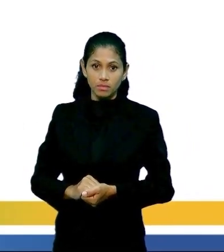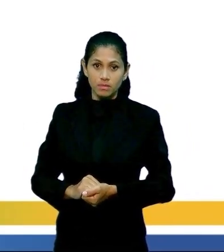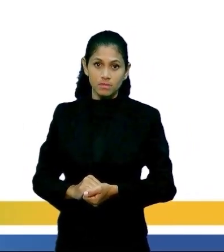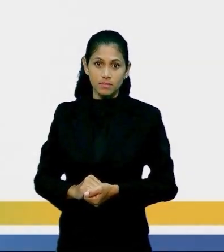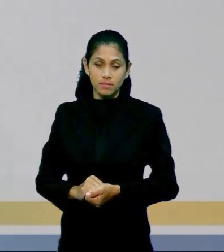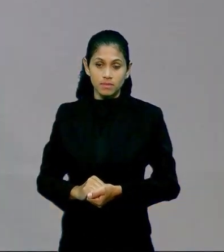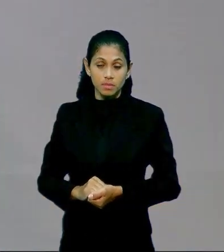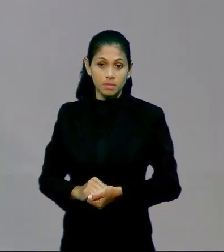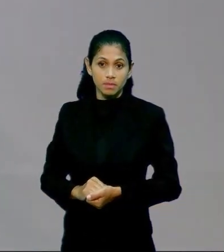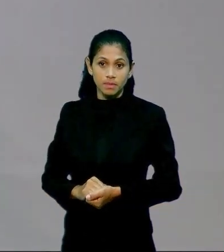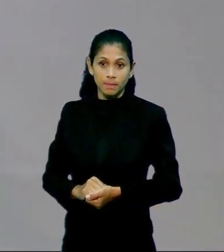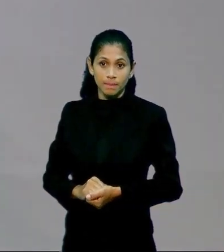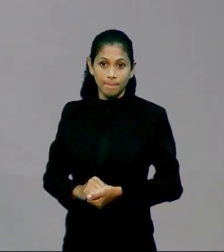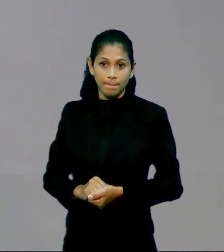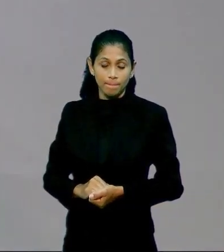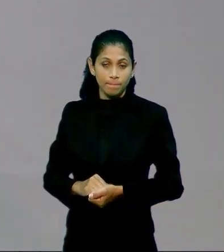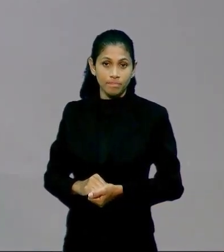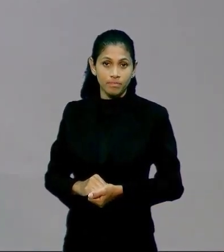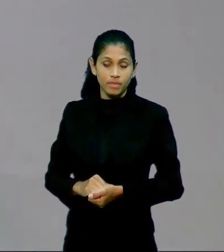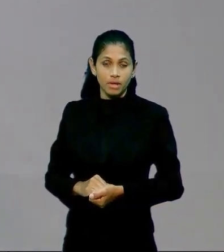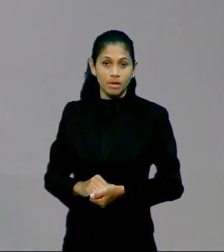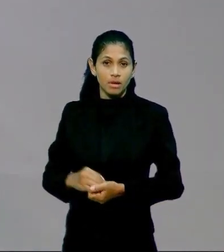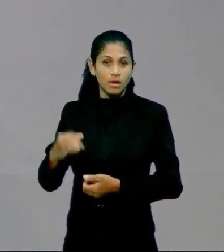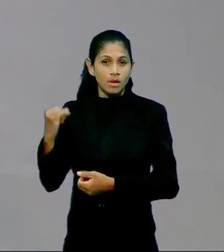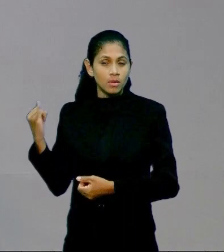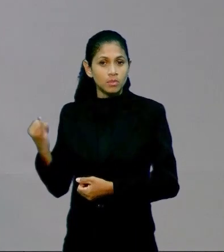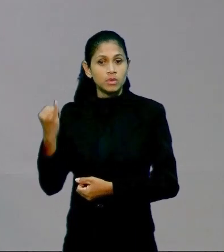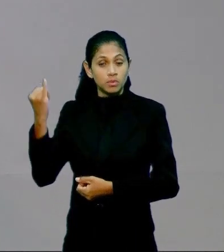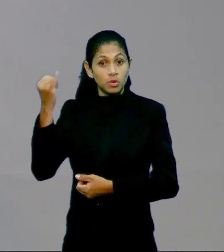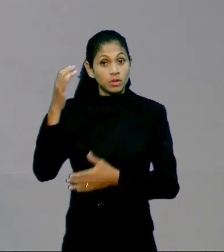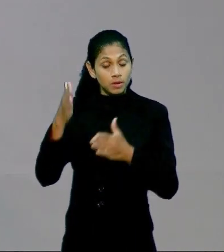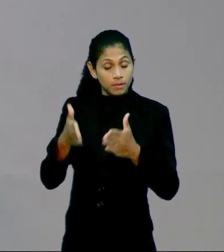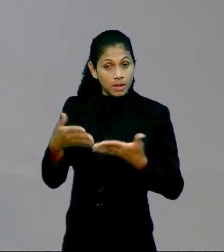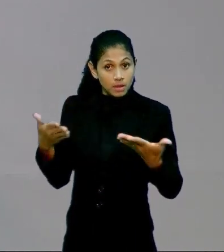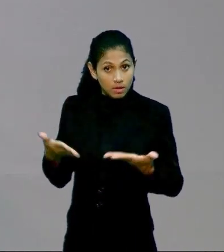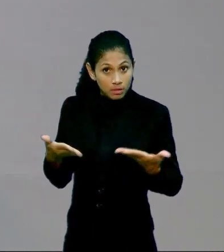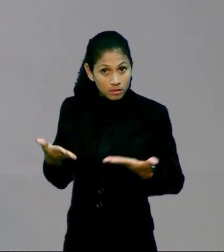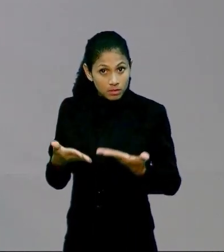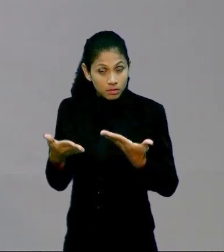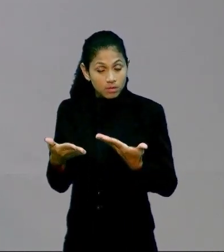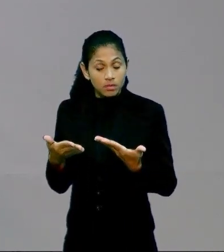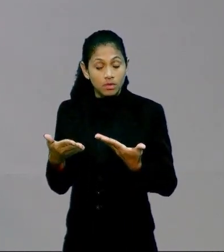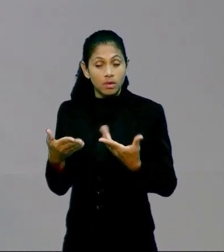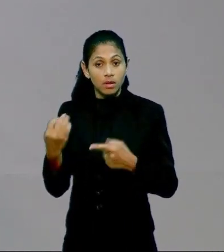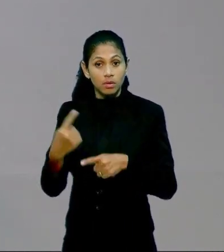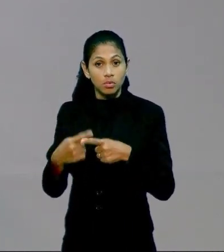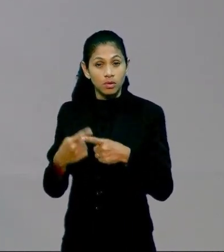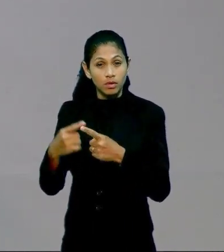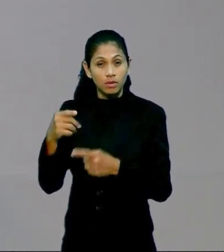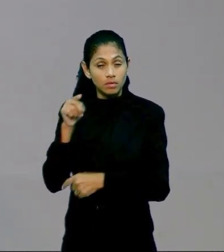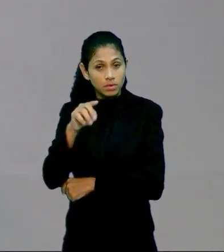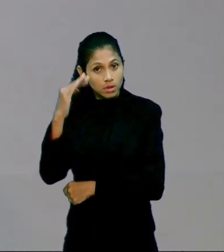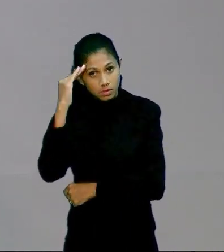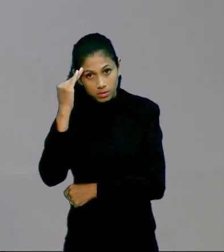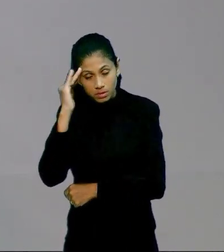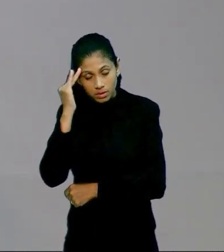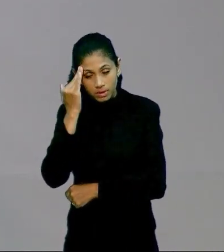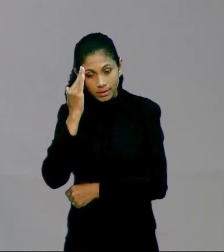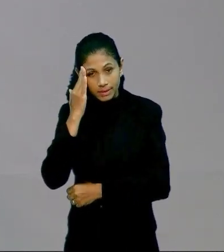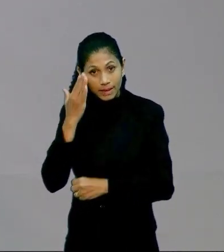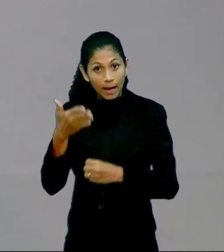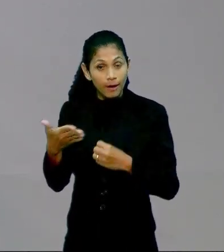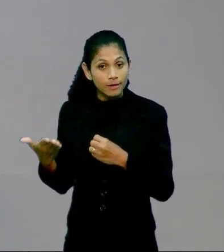Essa parte aqui, pessoal, ela é importante porque você vai entender agora o conceito de camada de valência por meio